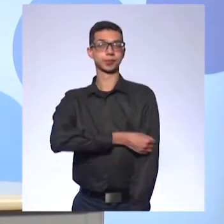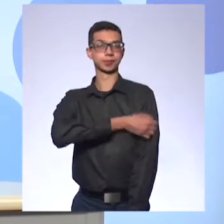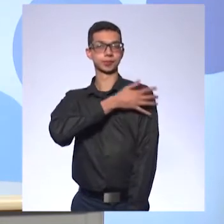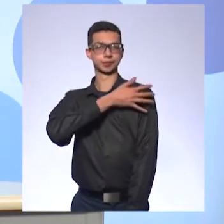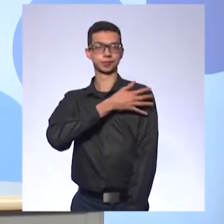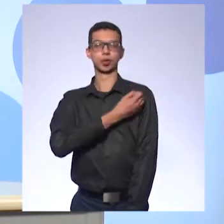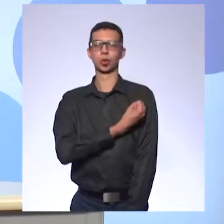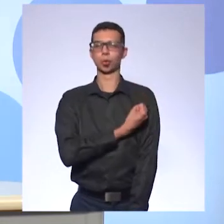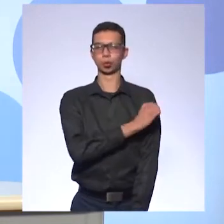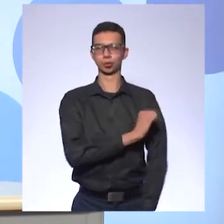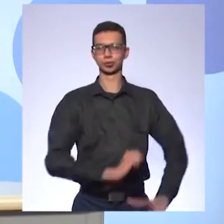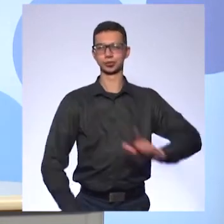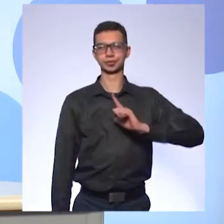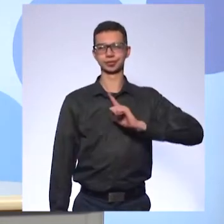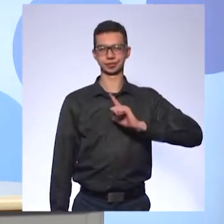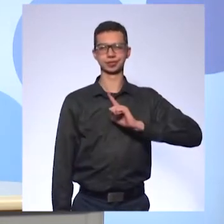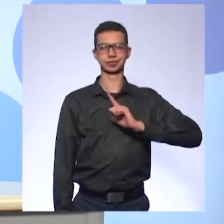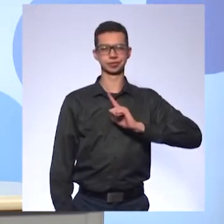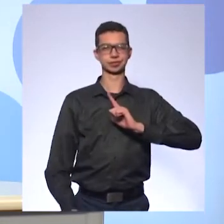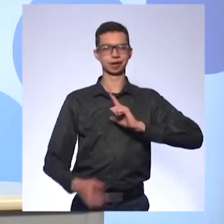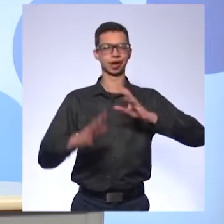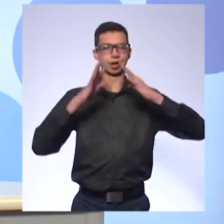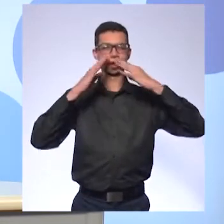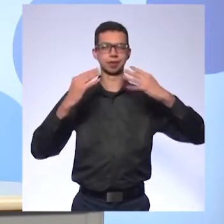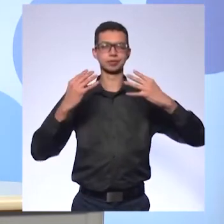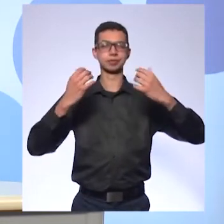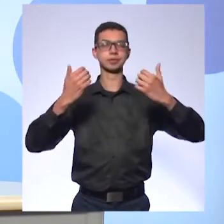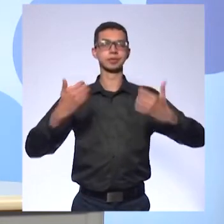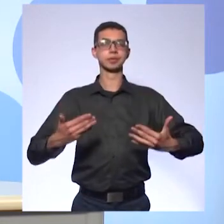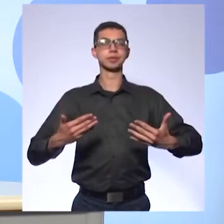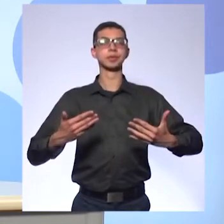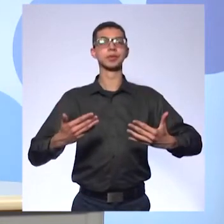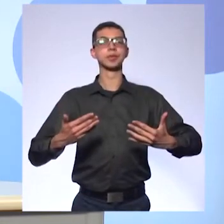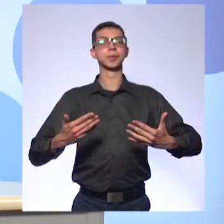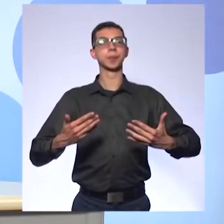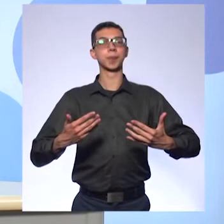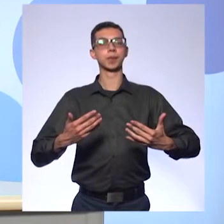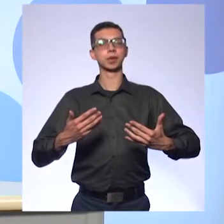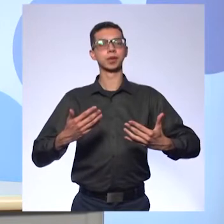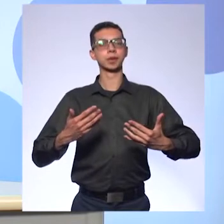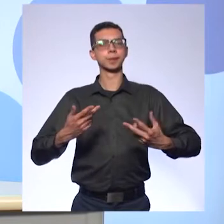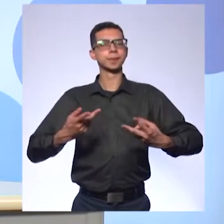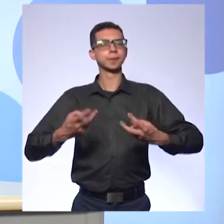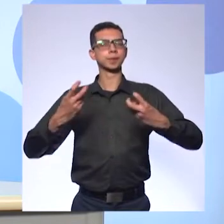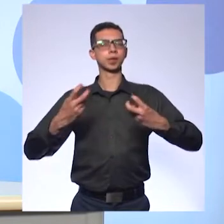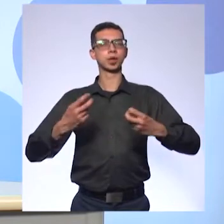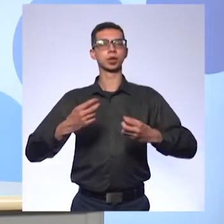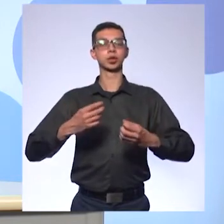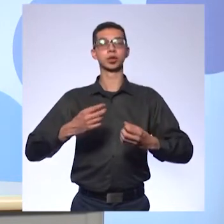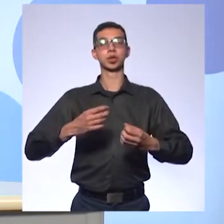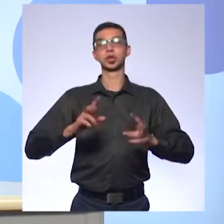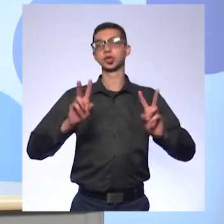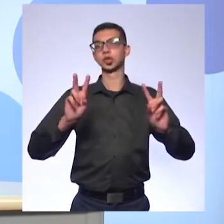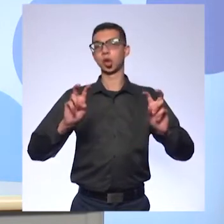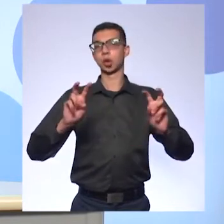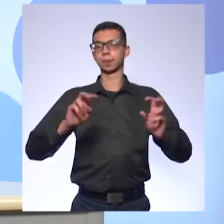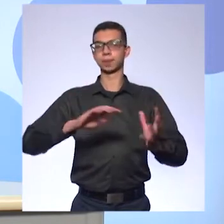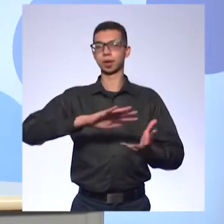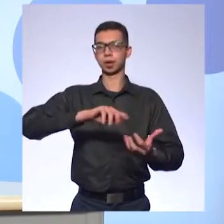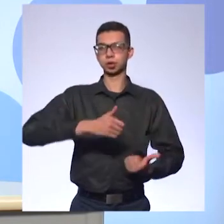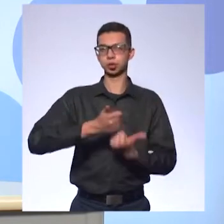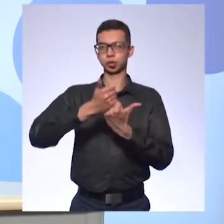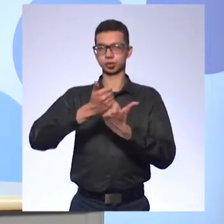aula do 8º ano, que nós falamos um pouco sobre a questão do olhar para a sustentabilidade, né? Desculpa, do 7º ano para a questão